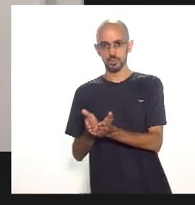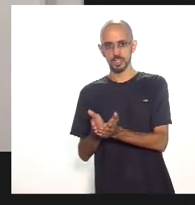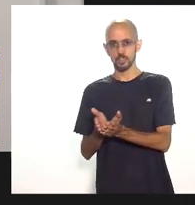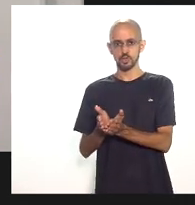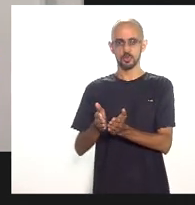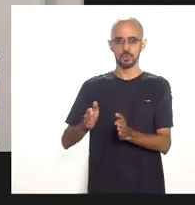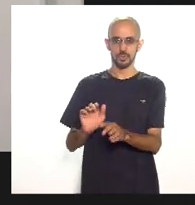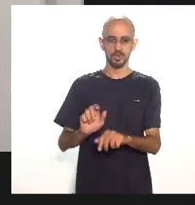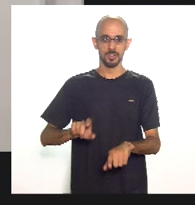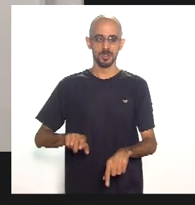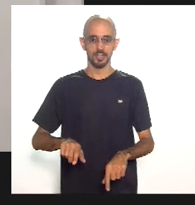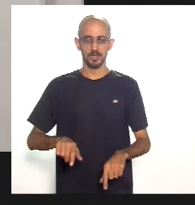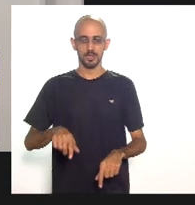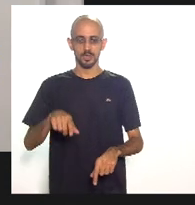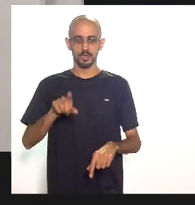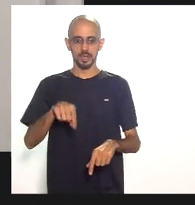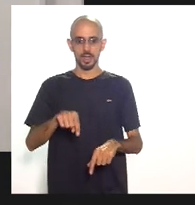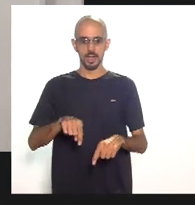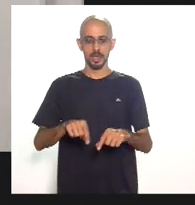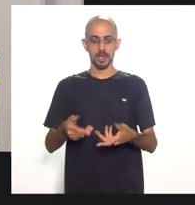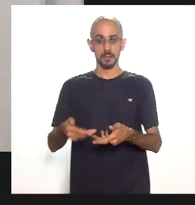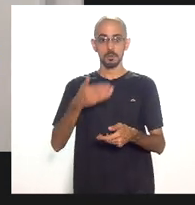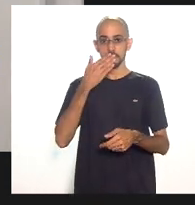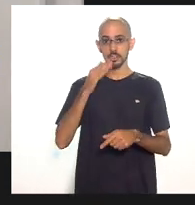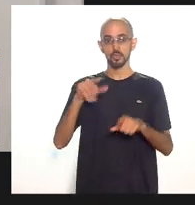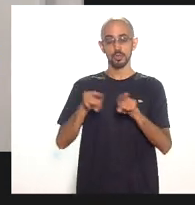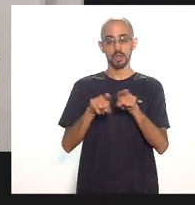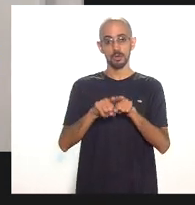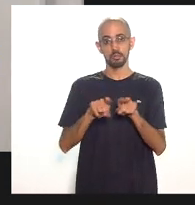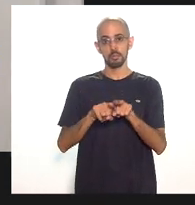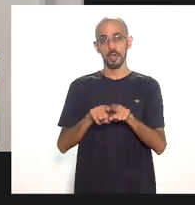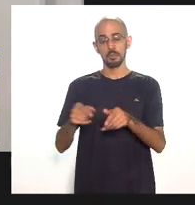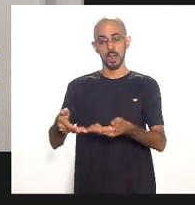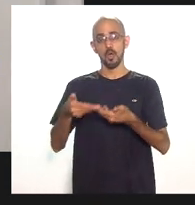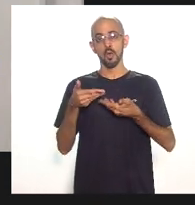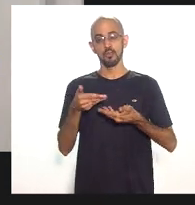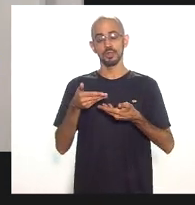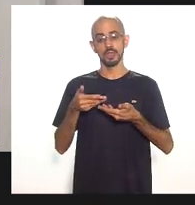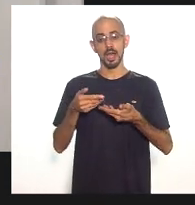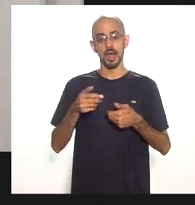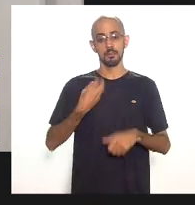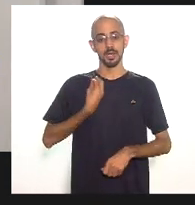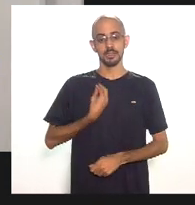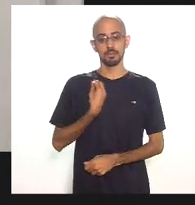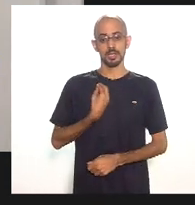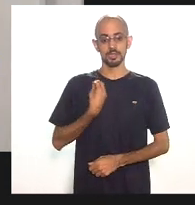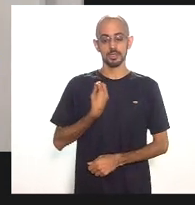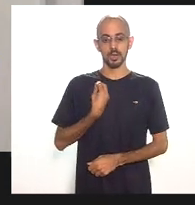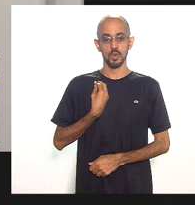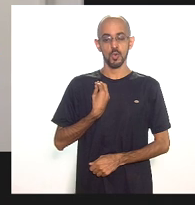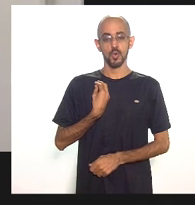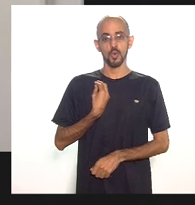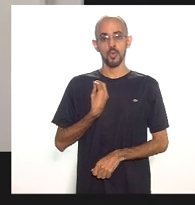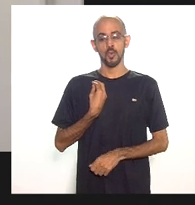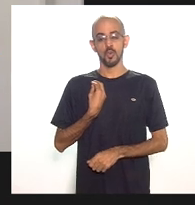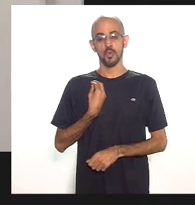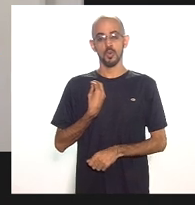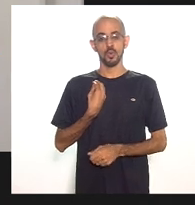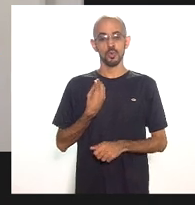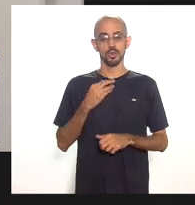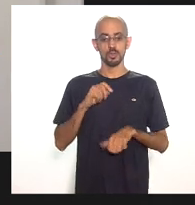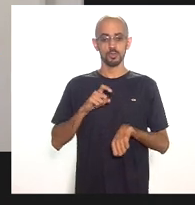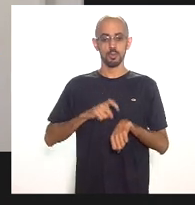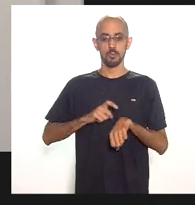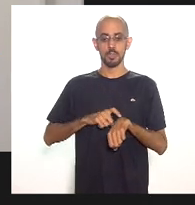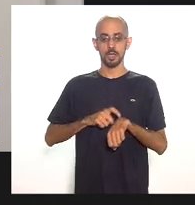é o senhor Bruno Galhardo, solicitando também a participação em algum momento, né, de uma reunião